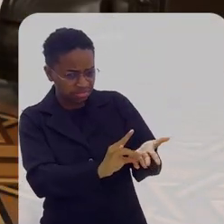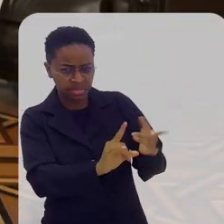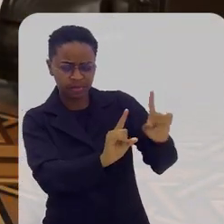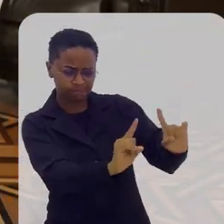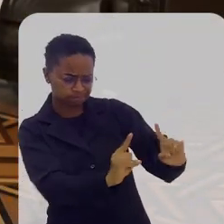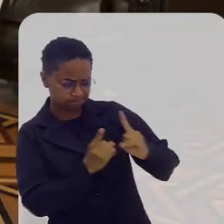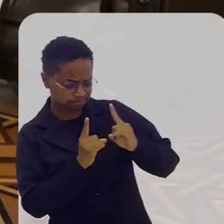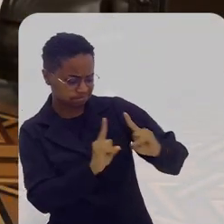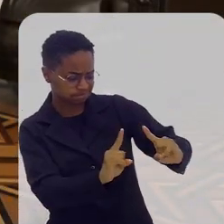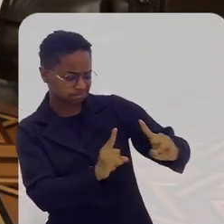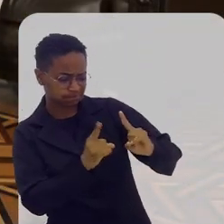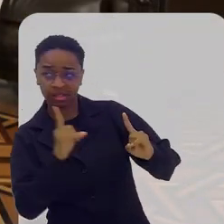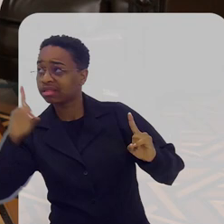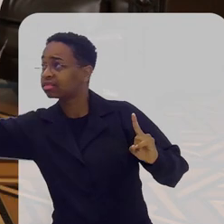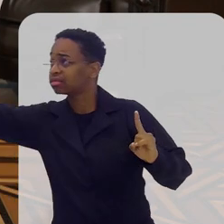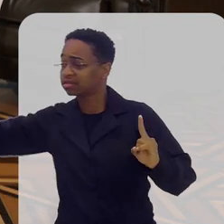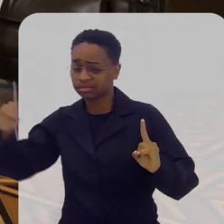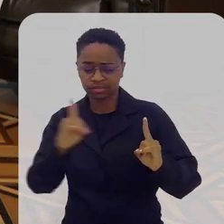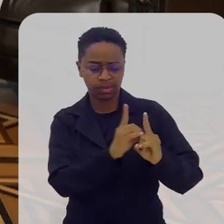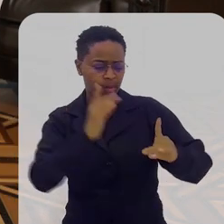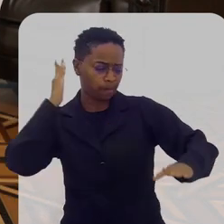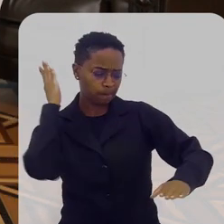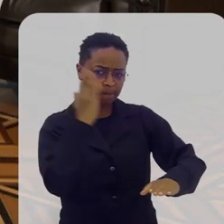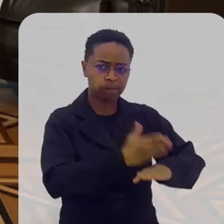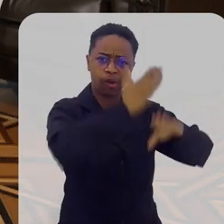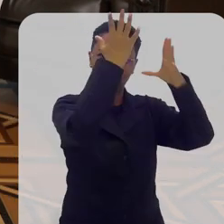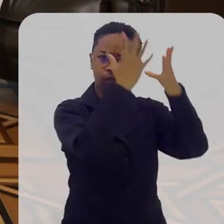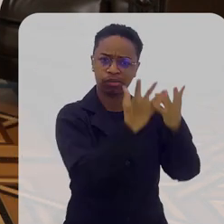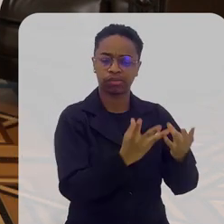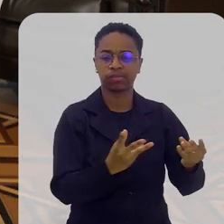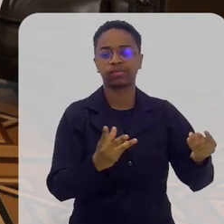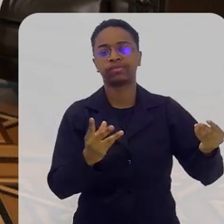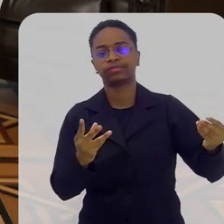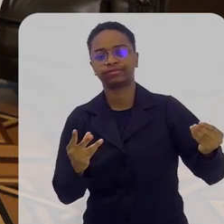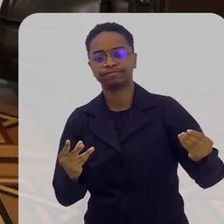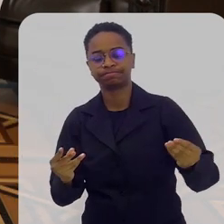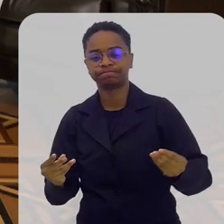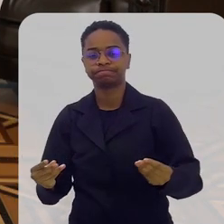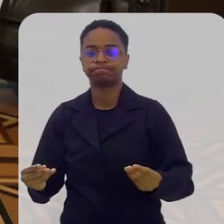Que nos ajuda contra o